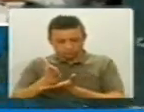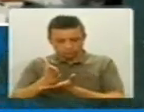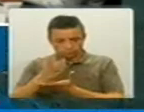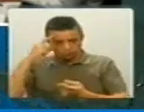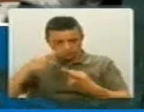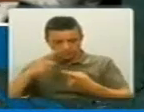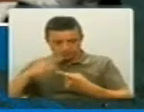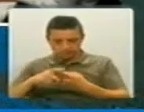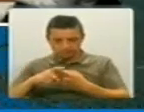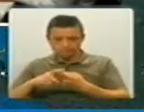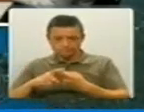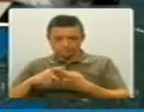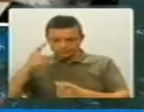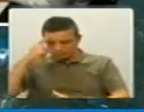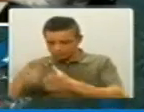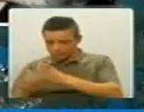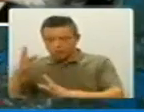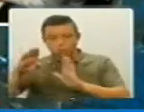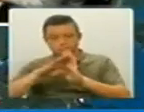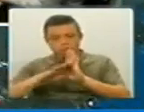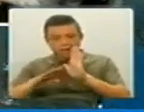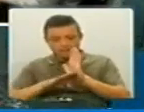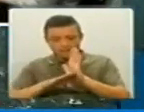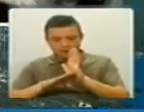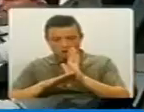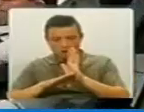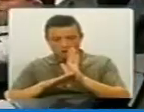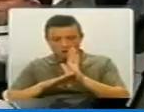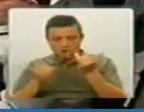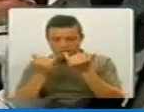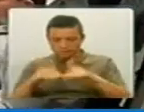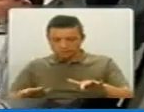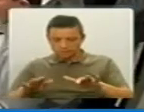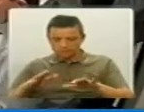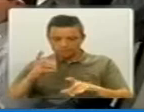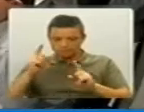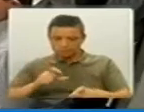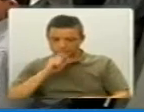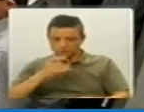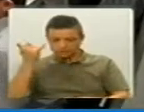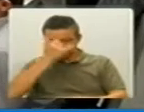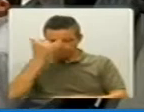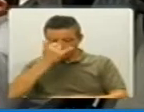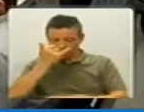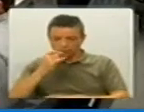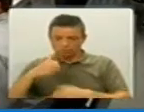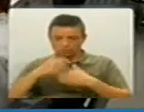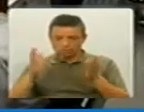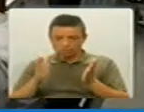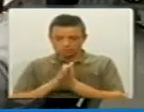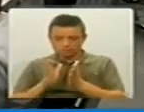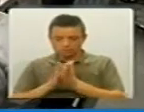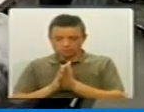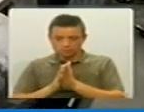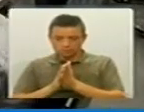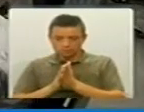E, portanto, criar um software que consiga, no fundo, simular tudo isso é não só extremamente útil para os engenheiros,